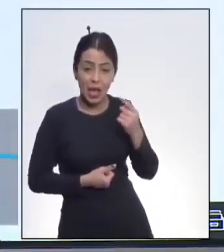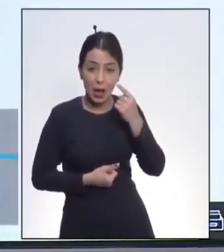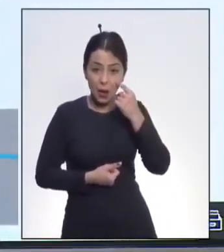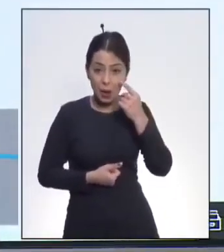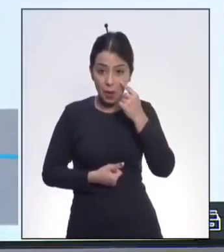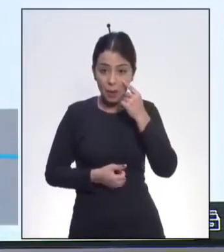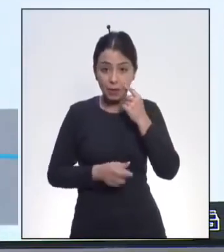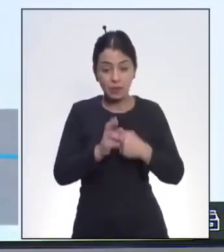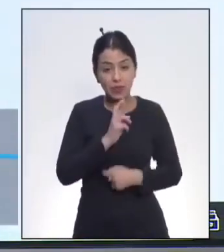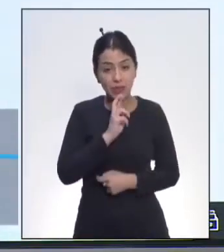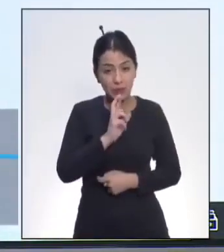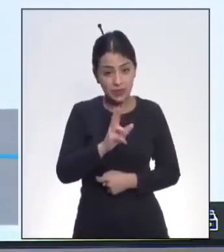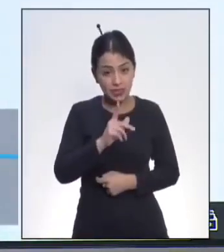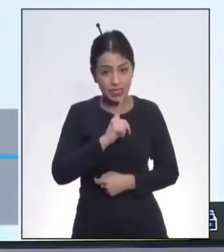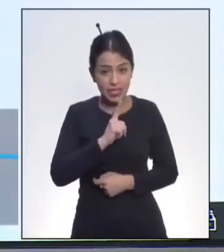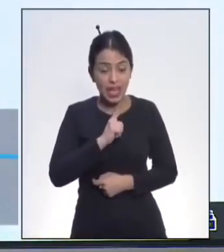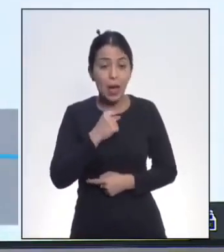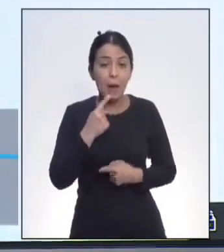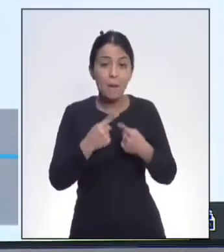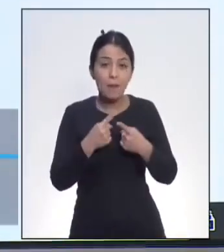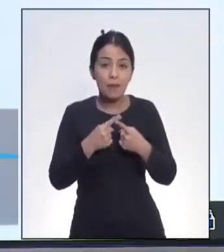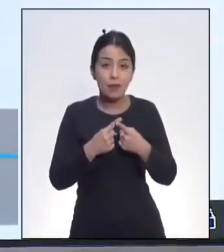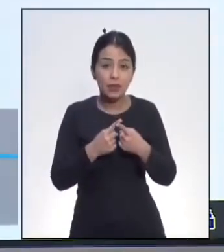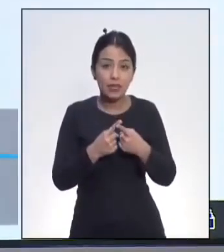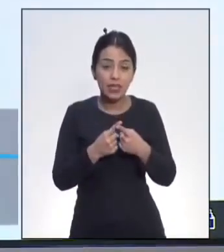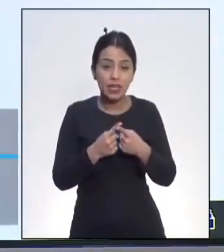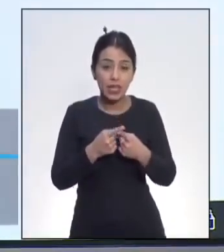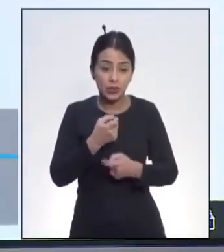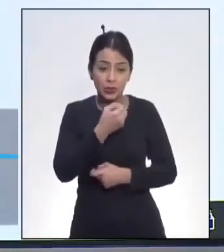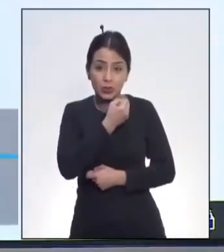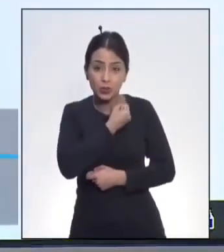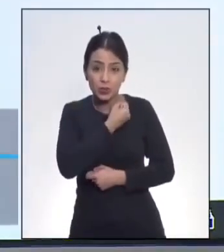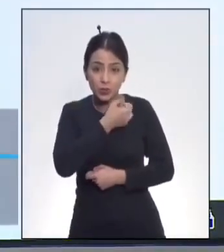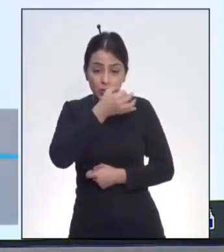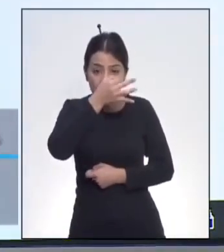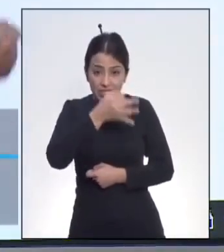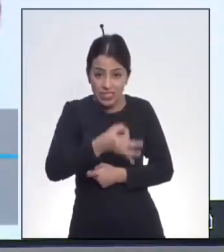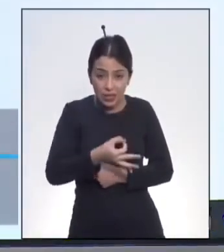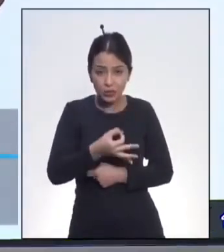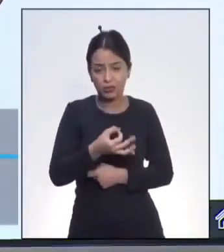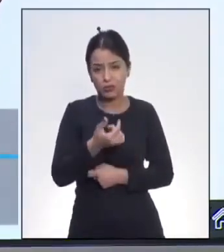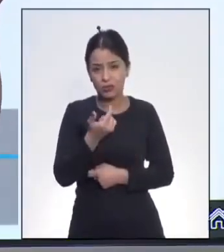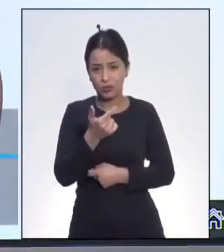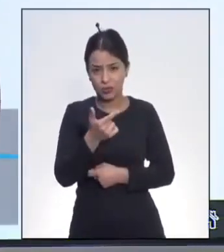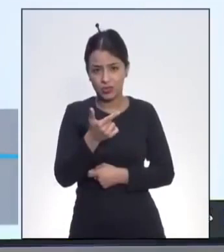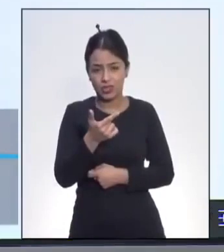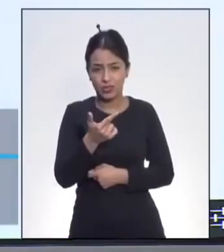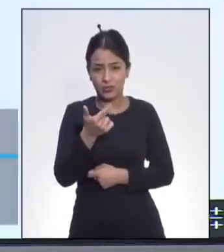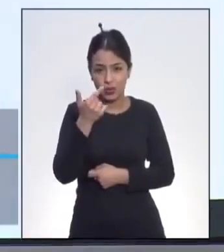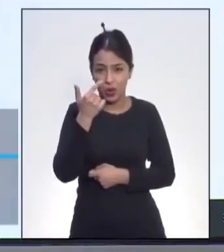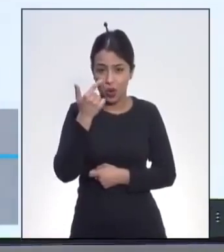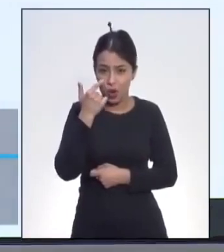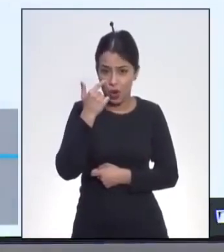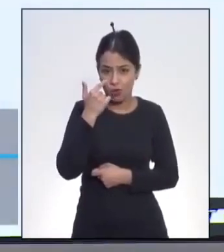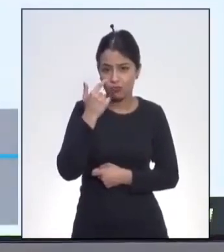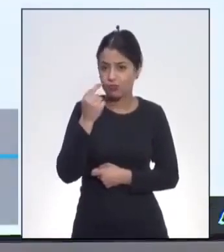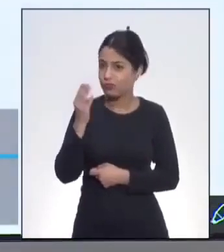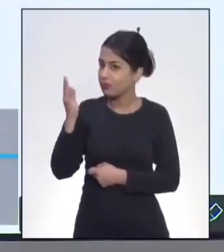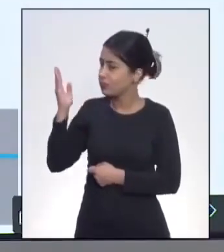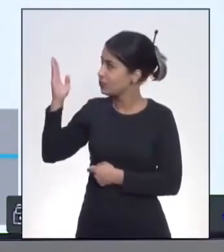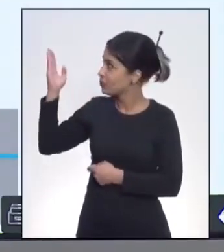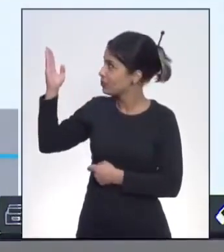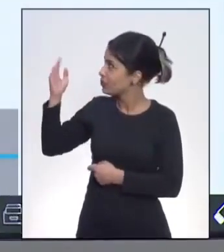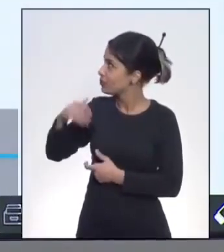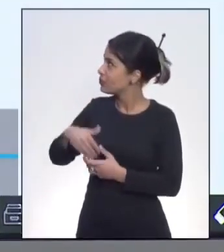as respostas. Né? Não é um número exato, não é uma divisão exata, como vocês já devem ter percebido. E aí, vou pegar um ganchinho de cada um. A gente sabe